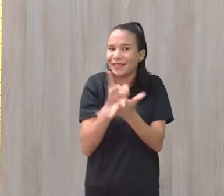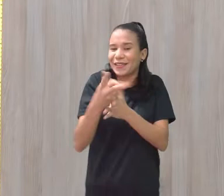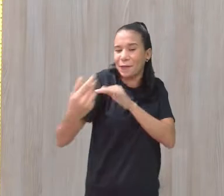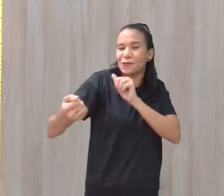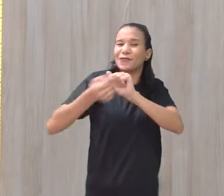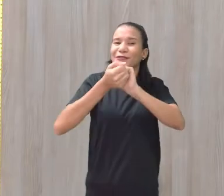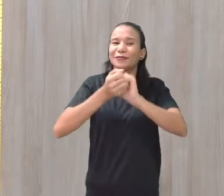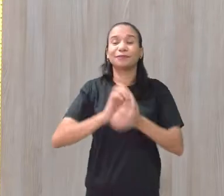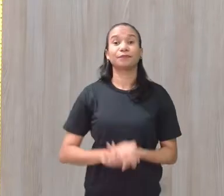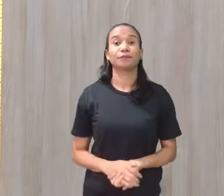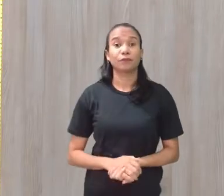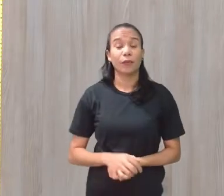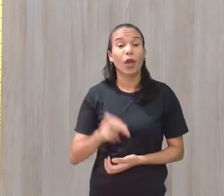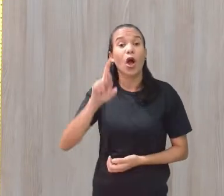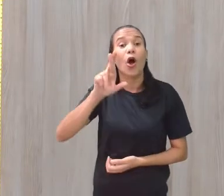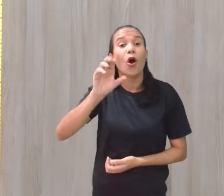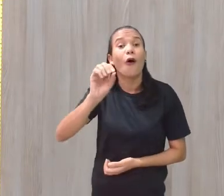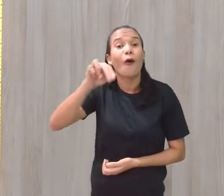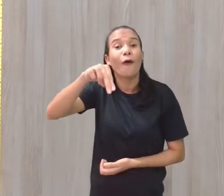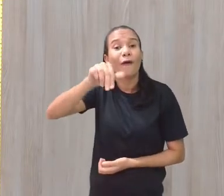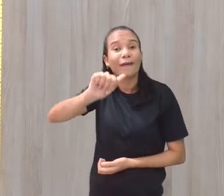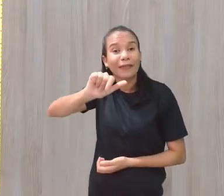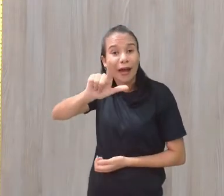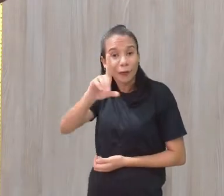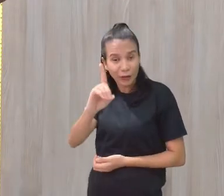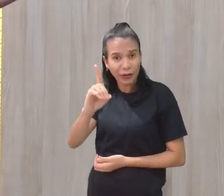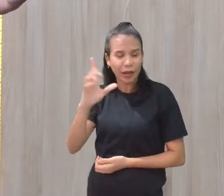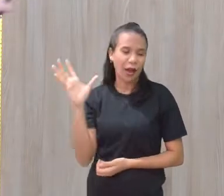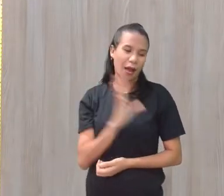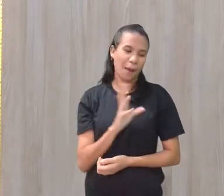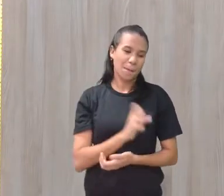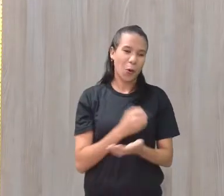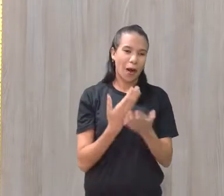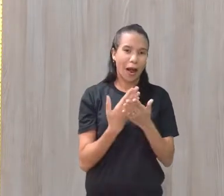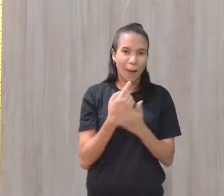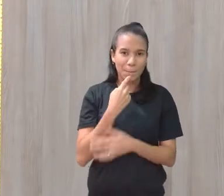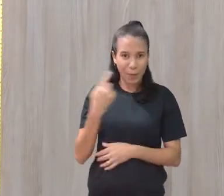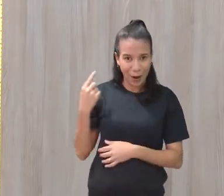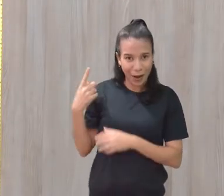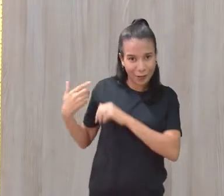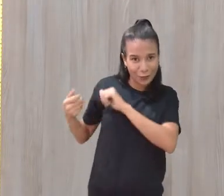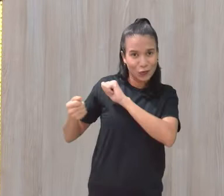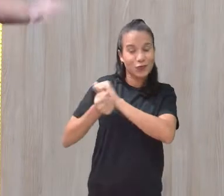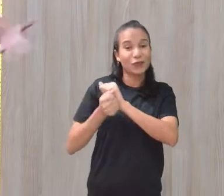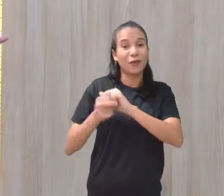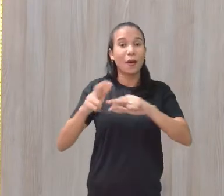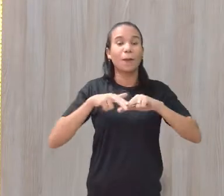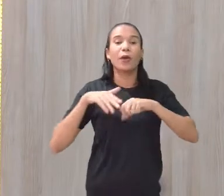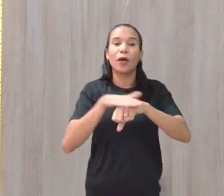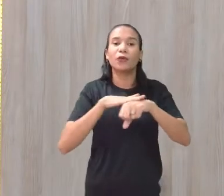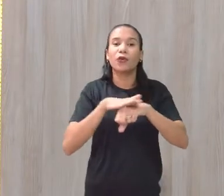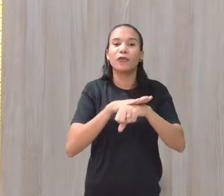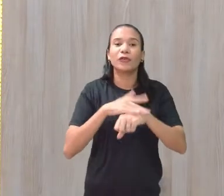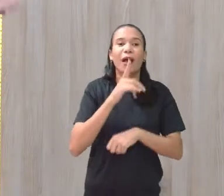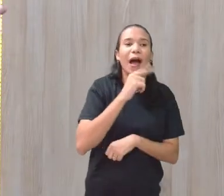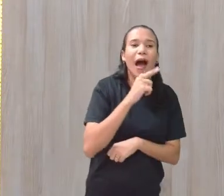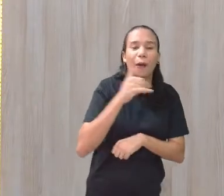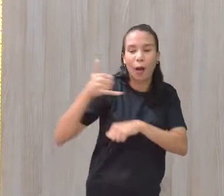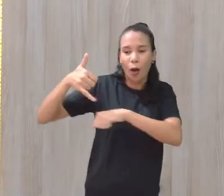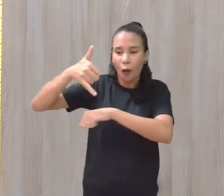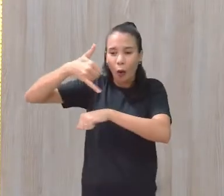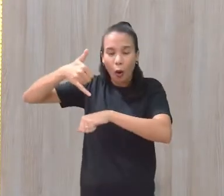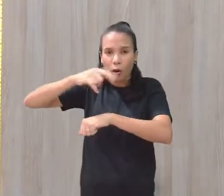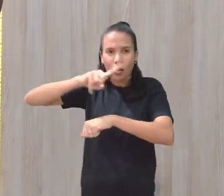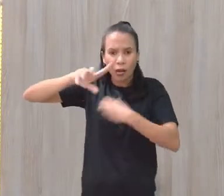comentando. Presente. Ronald adorou a aula passada que fizemos juntas, Sim. né? Porque a gente falou de água e óleo que não se misturam. A